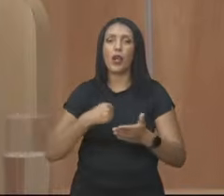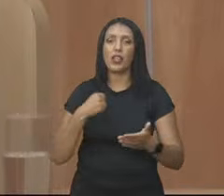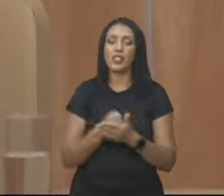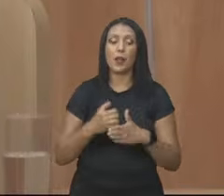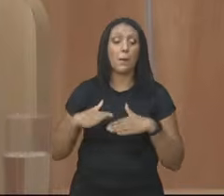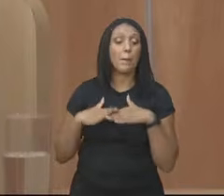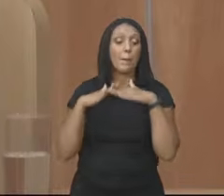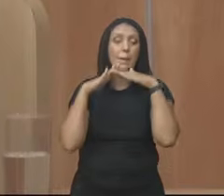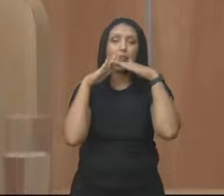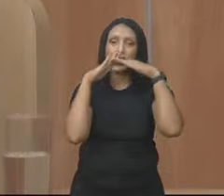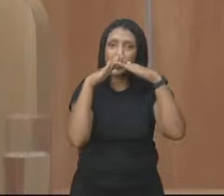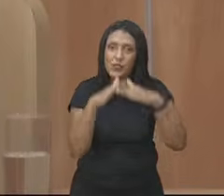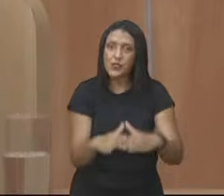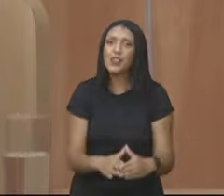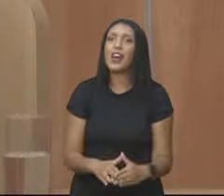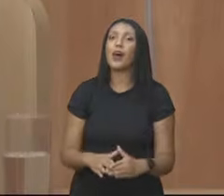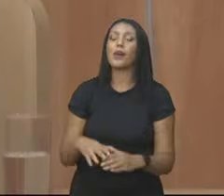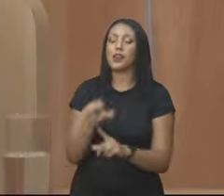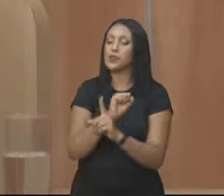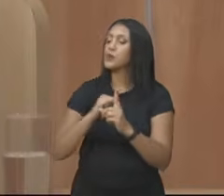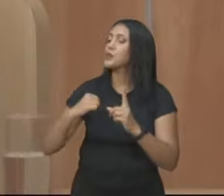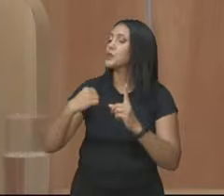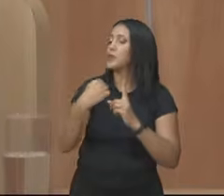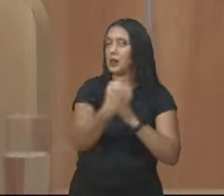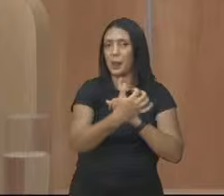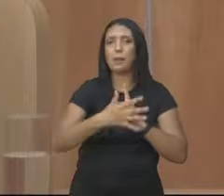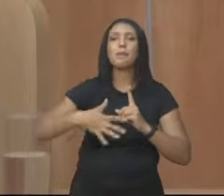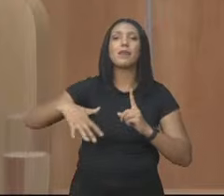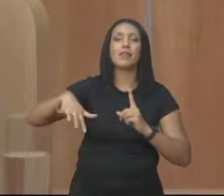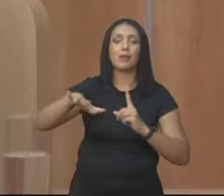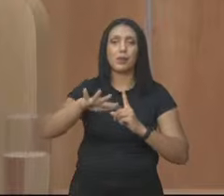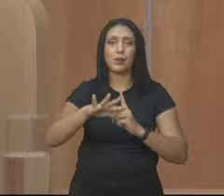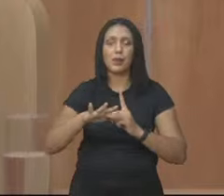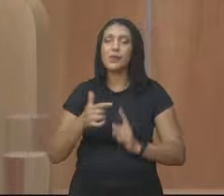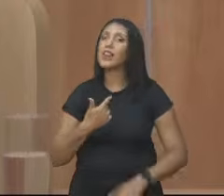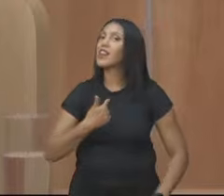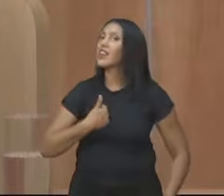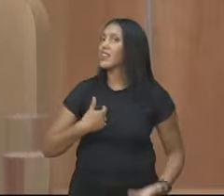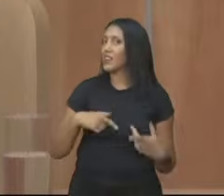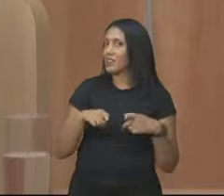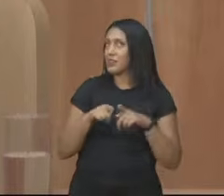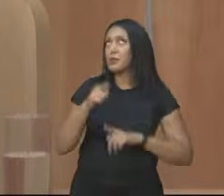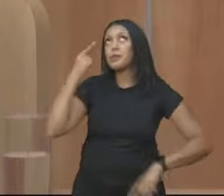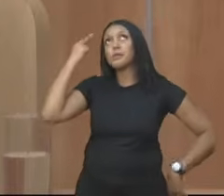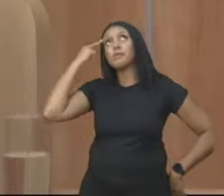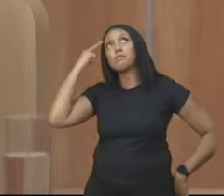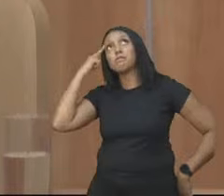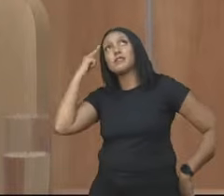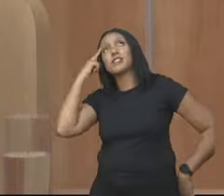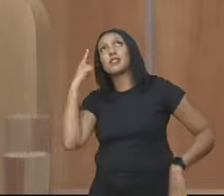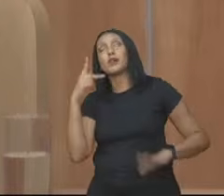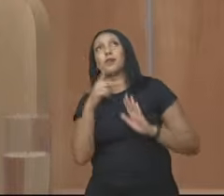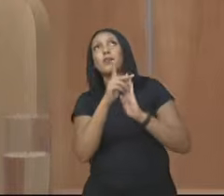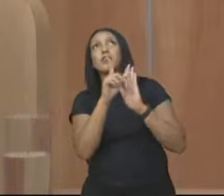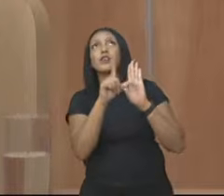Inclusive estou pesquisando um projeto aí para ajudar também a levar benefício a essas pessoas que venceu na vida e que vai vencer. Tá? Me